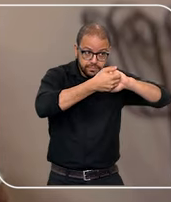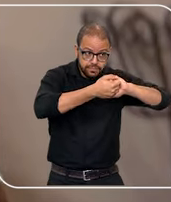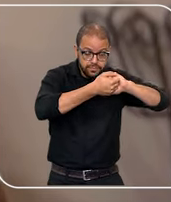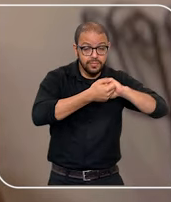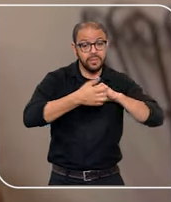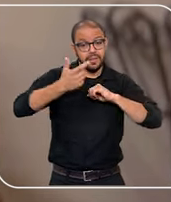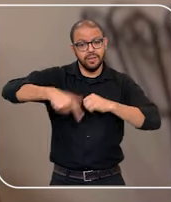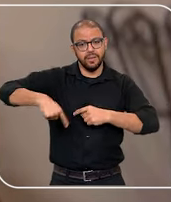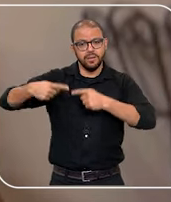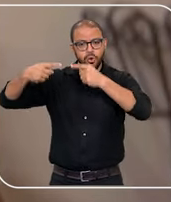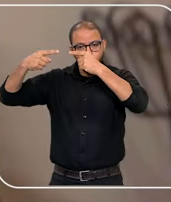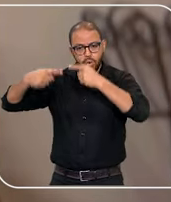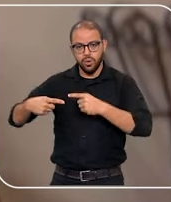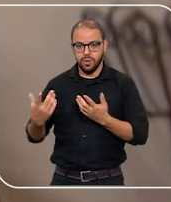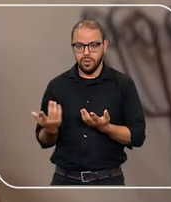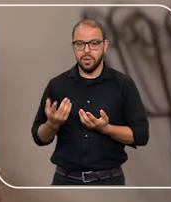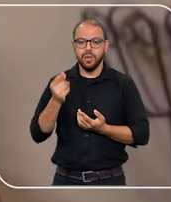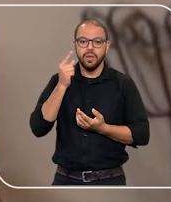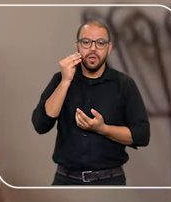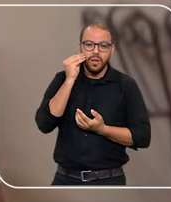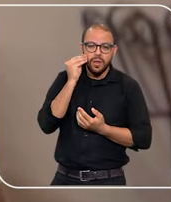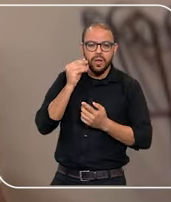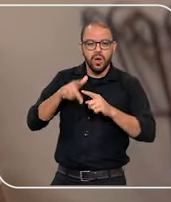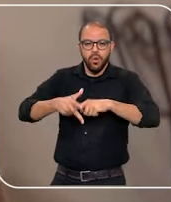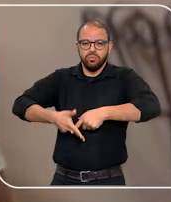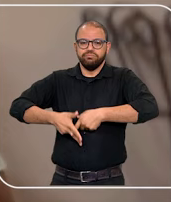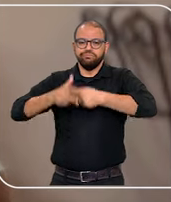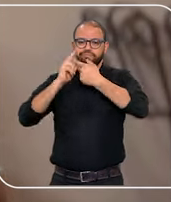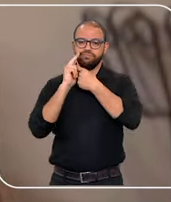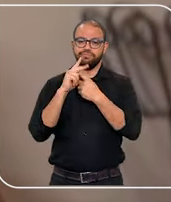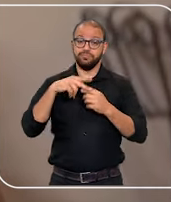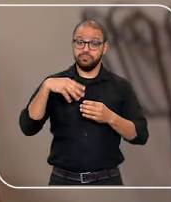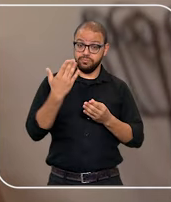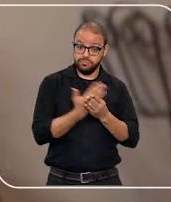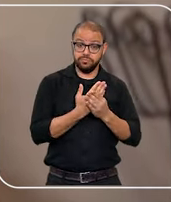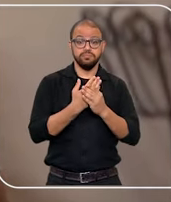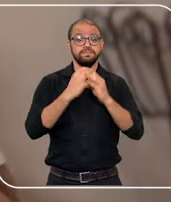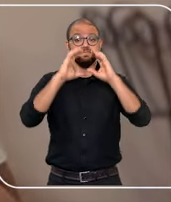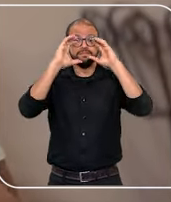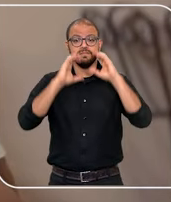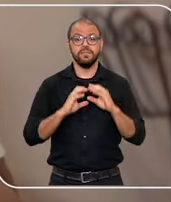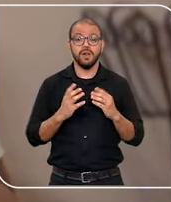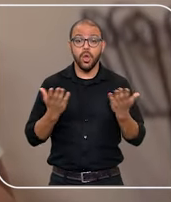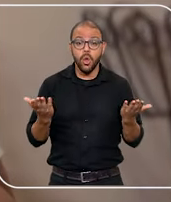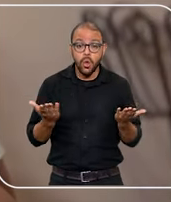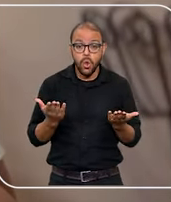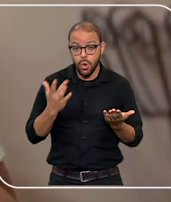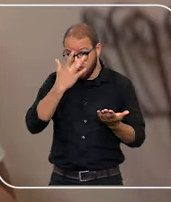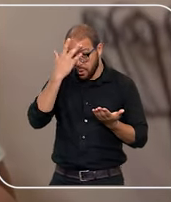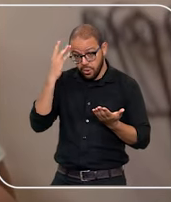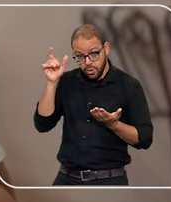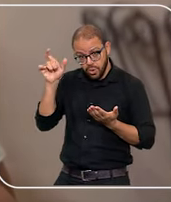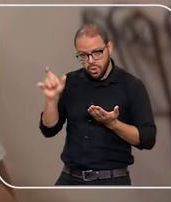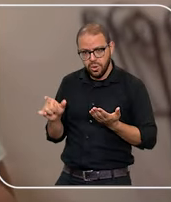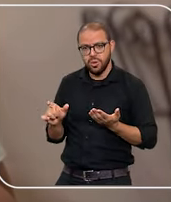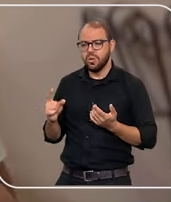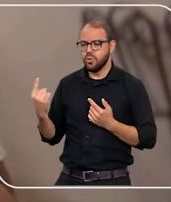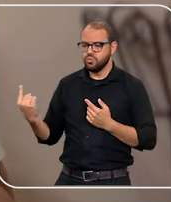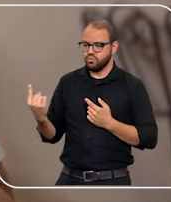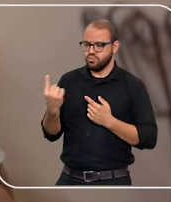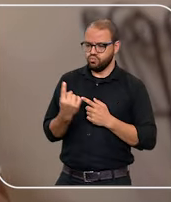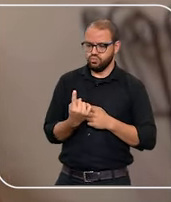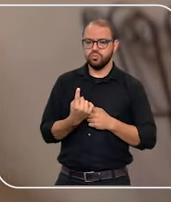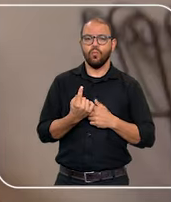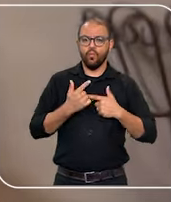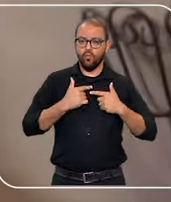e a mediação são formas de solução de conflitos previstas no processo civil que envolvem a participação de uma pessoa